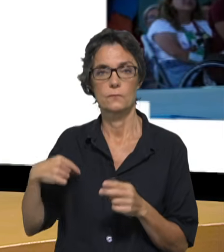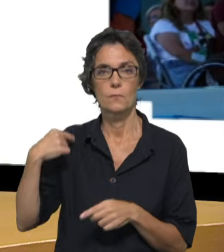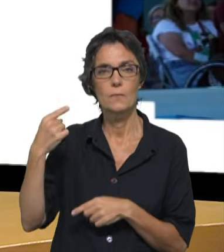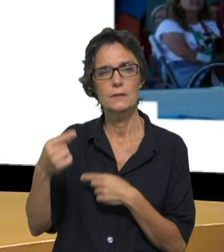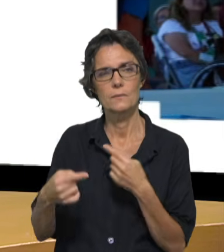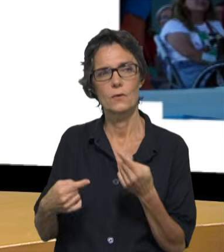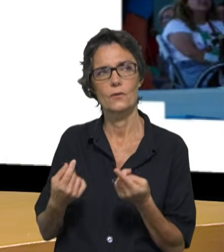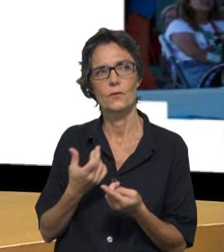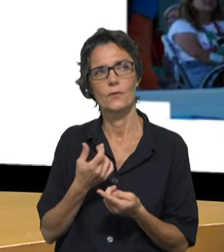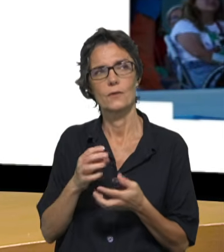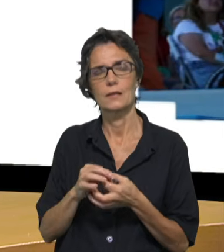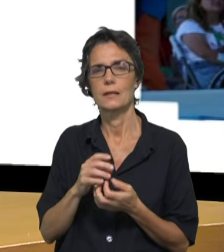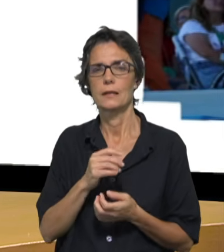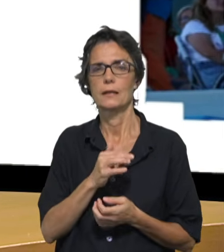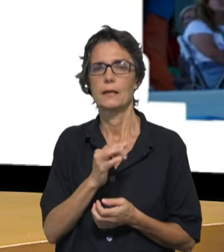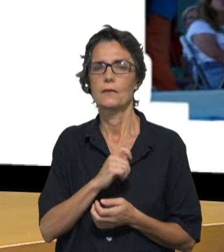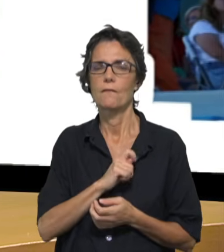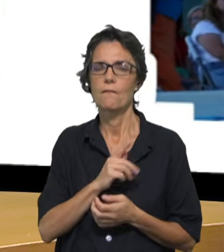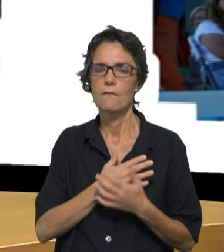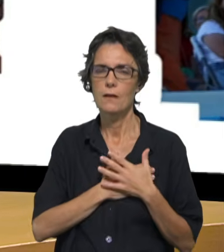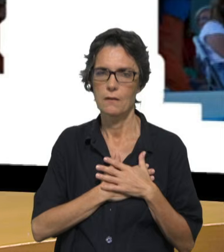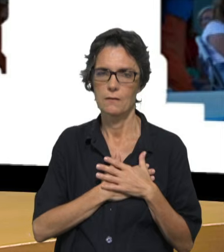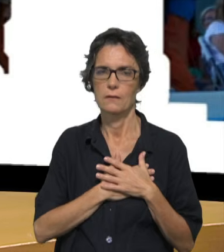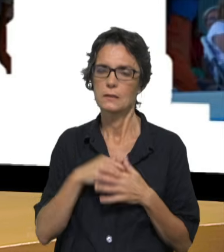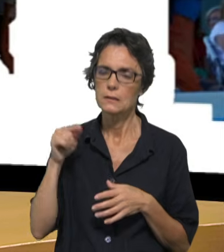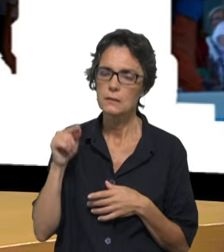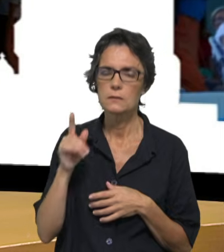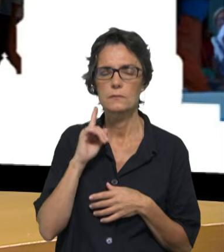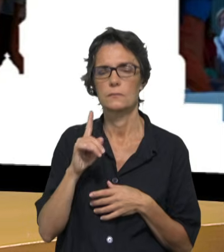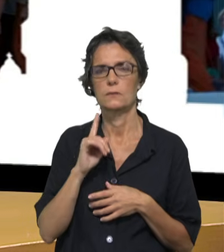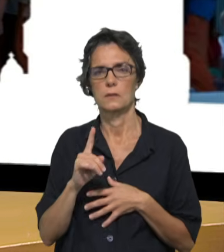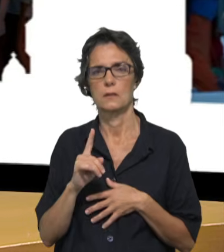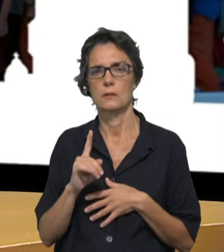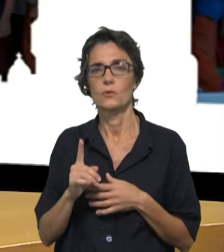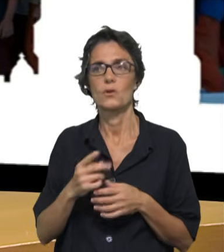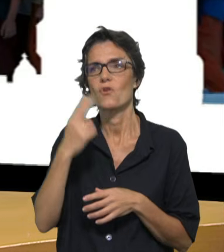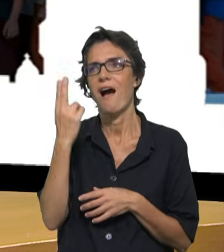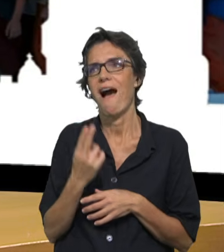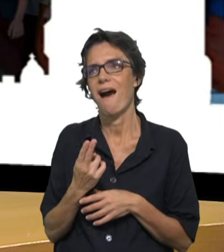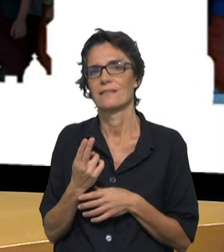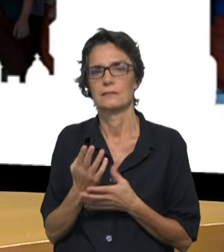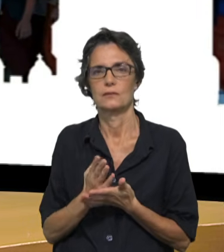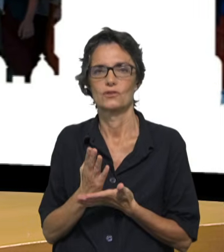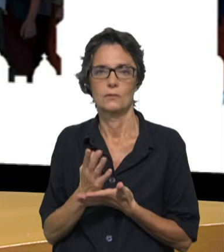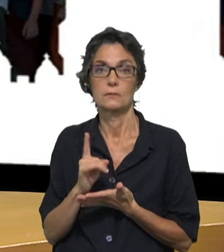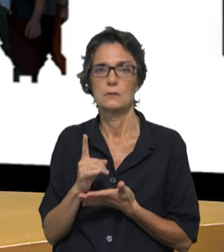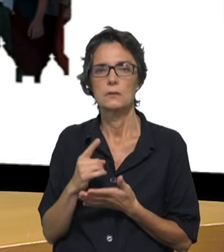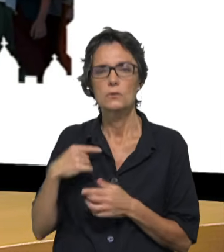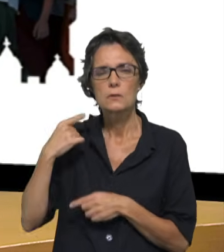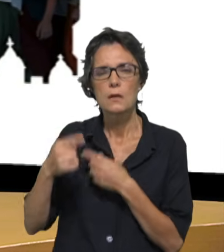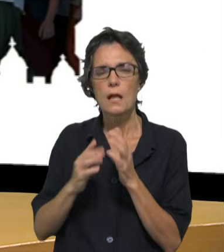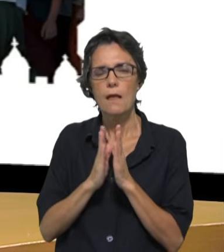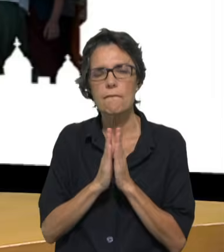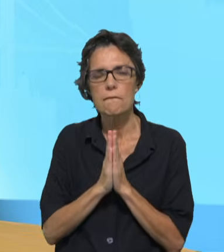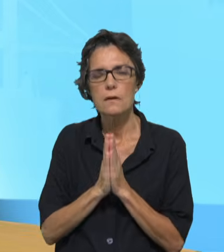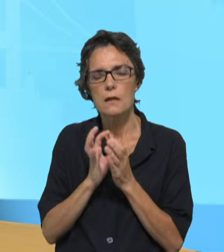fé. Isso é essencial. Que não é apenas a arte por arte, mas é o património da fé. E que pode ser um